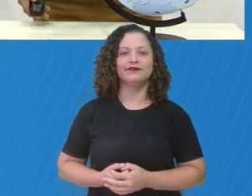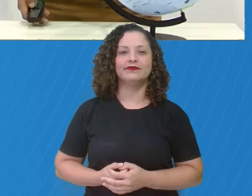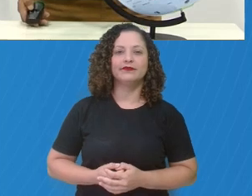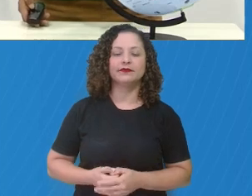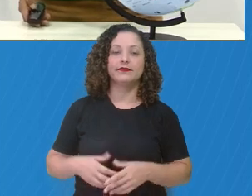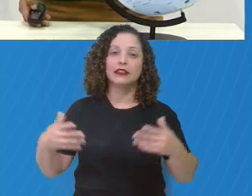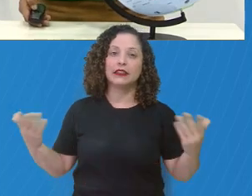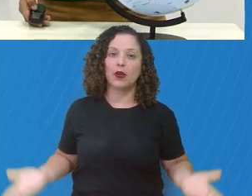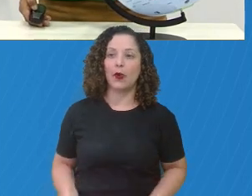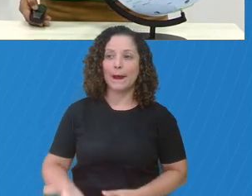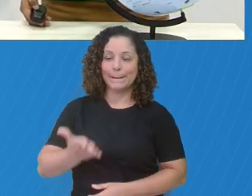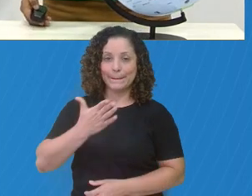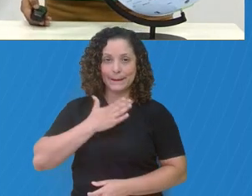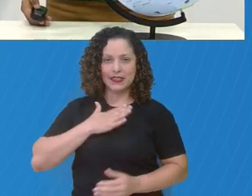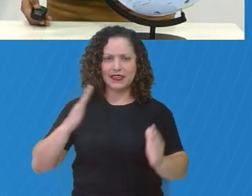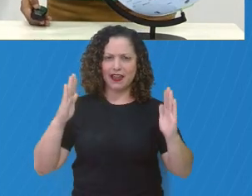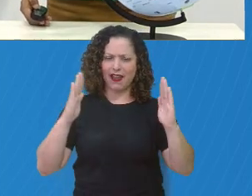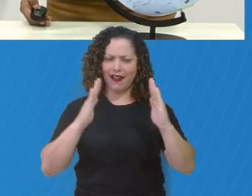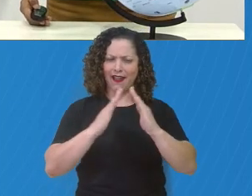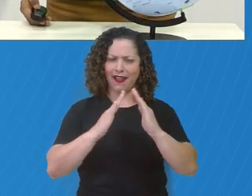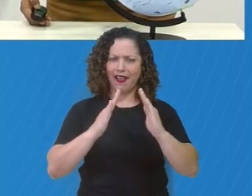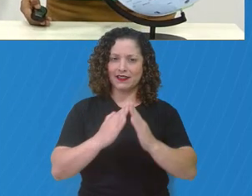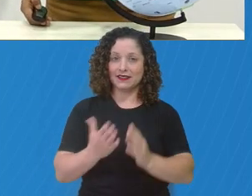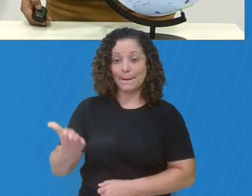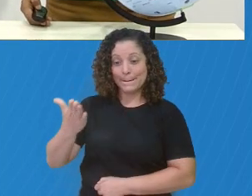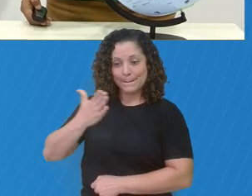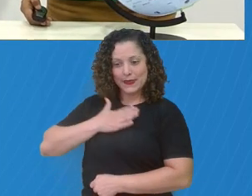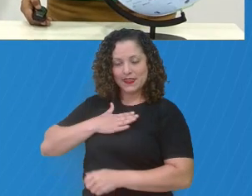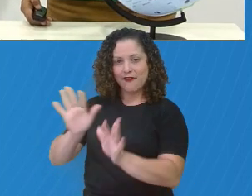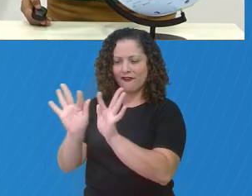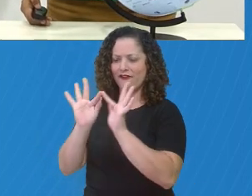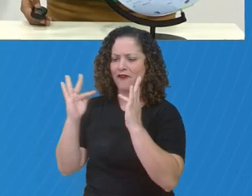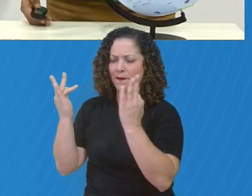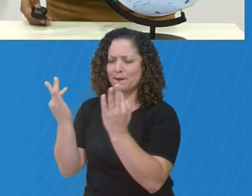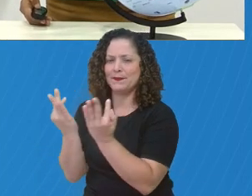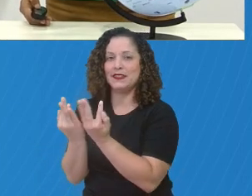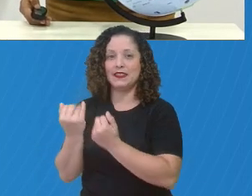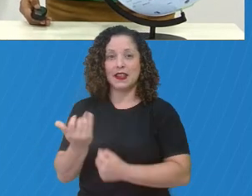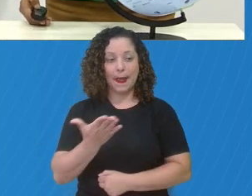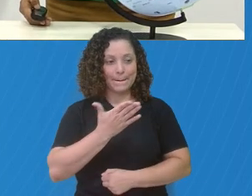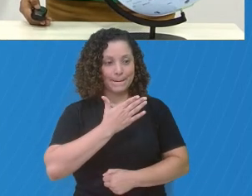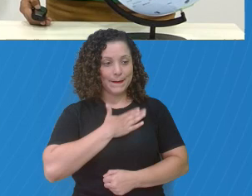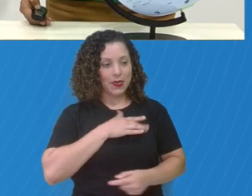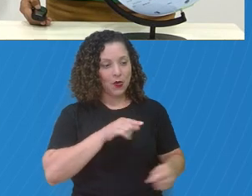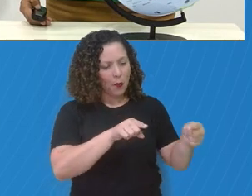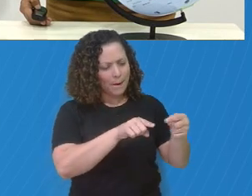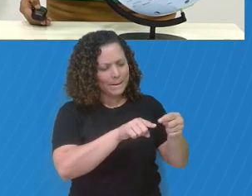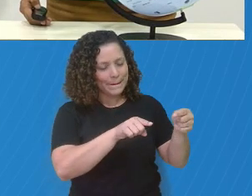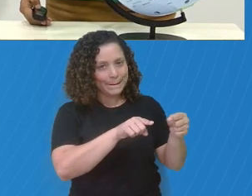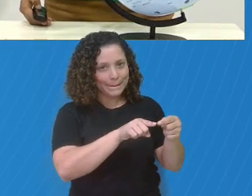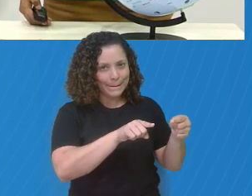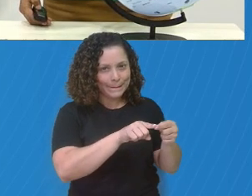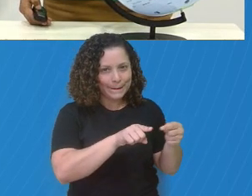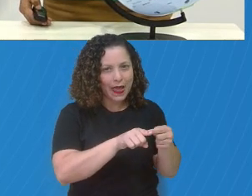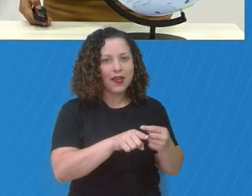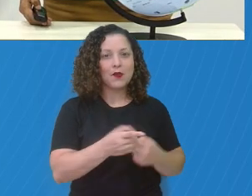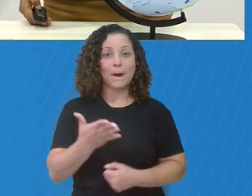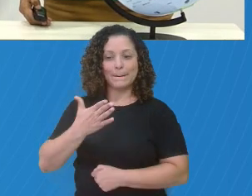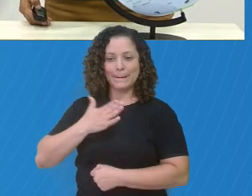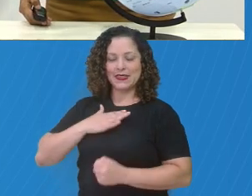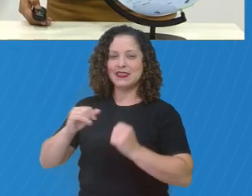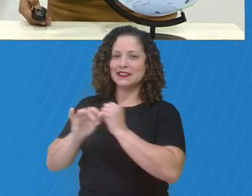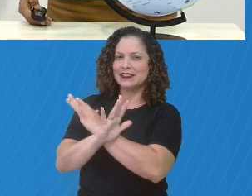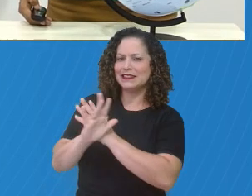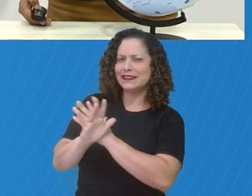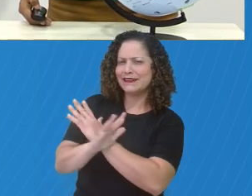a minha casa, a minha família, o meu bairro, a minha